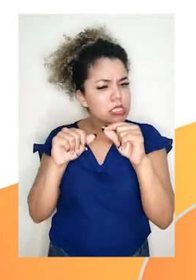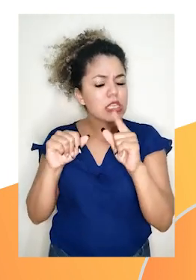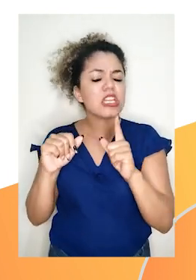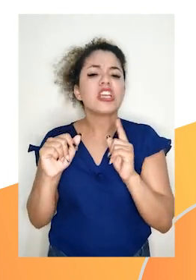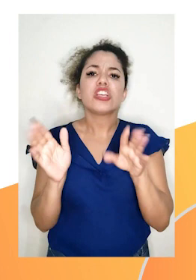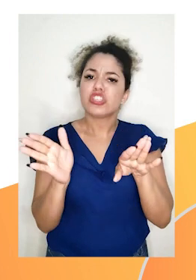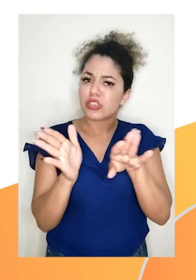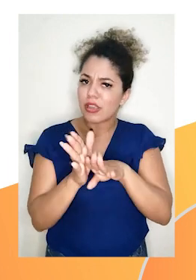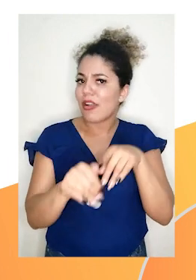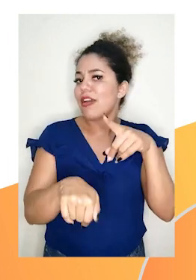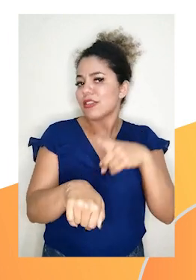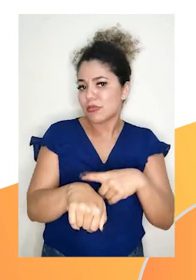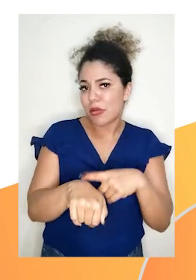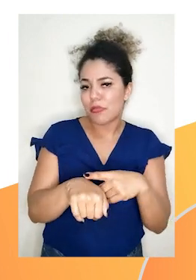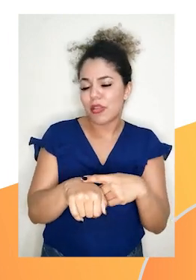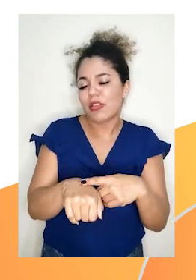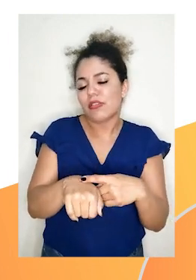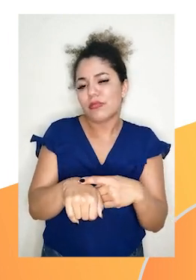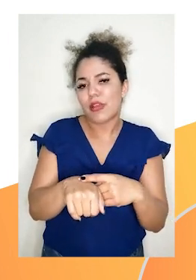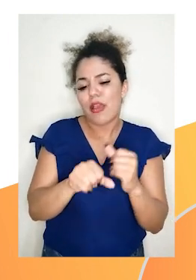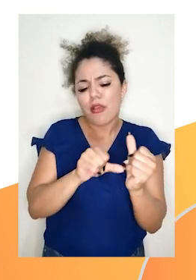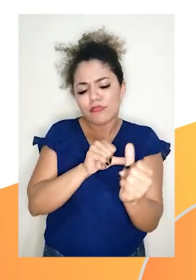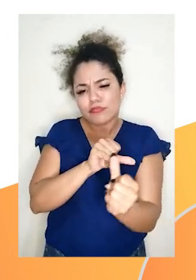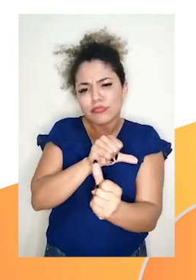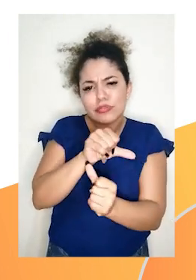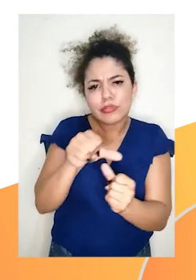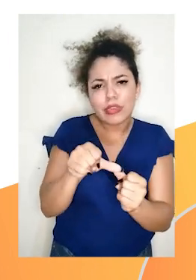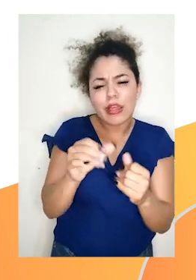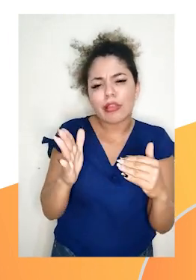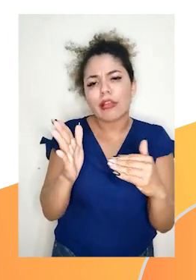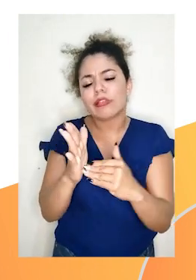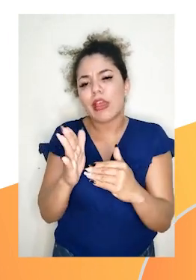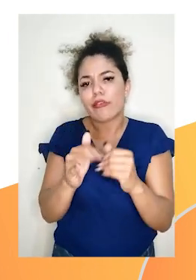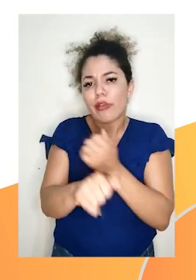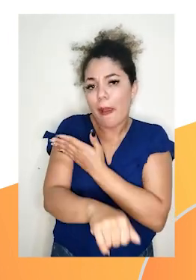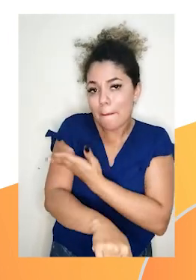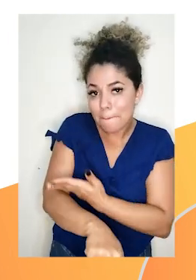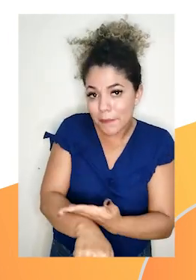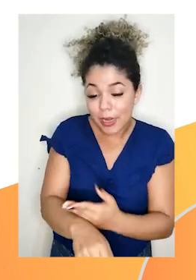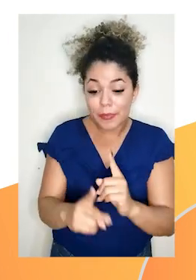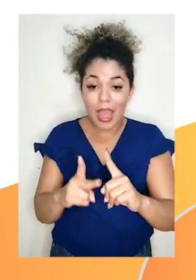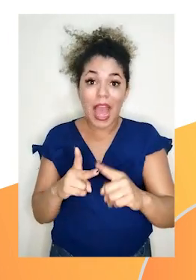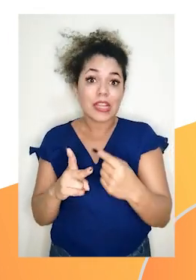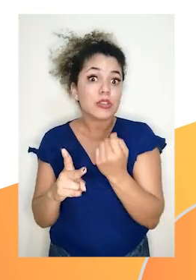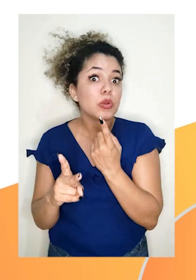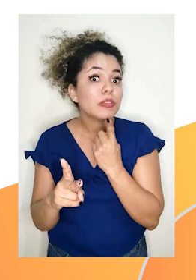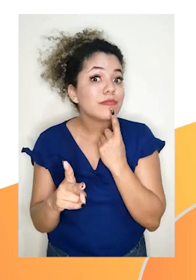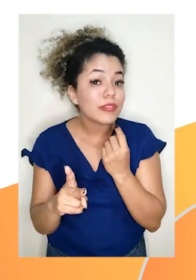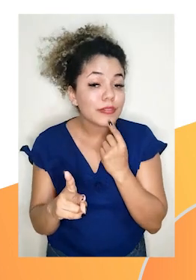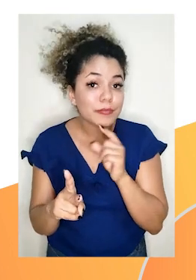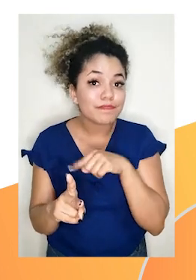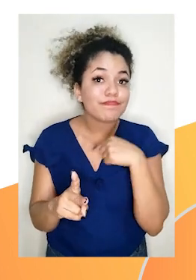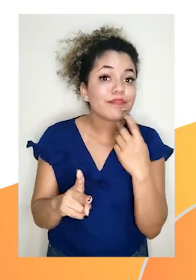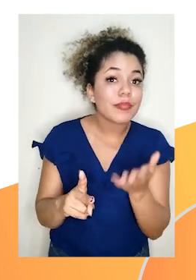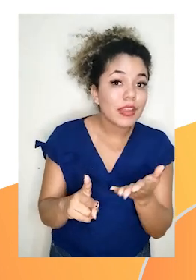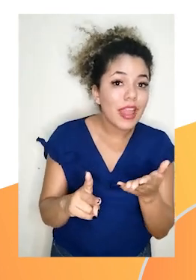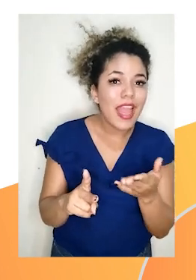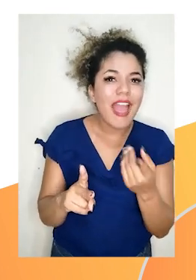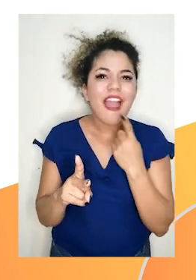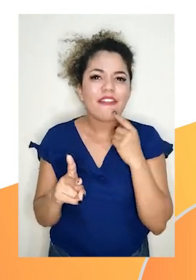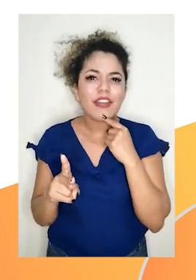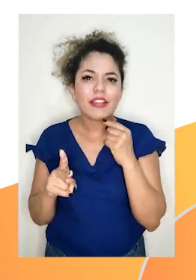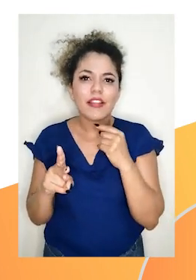a se tornar anãs brancas. As anãs vermelhas, quem são elas? São as estrelas de